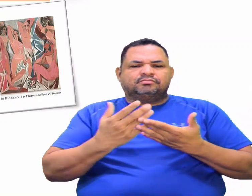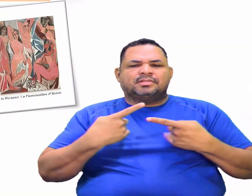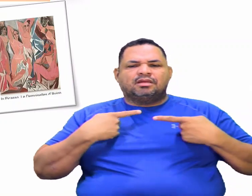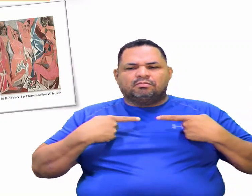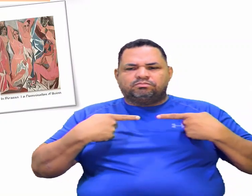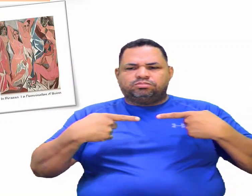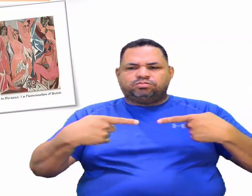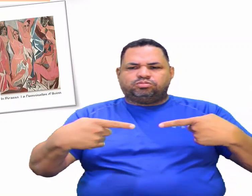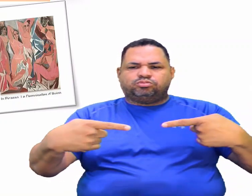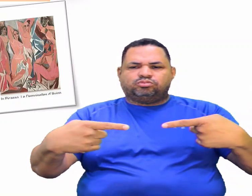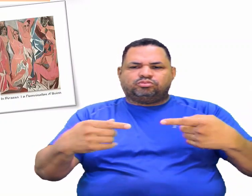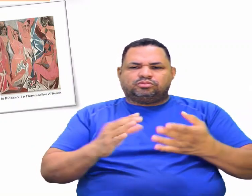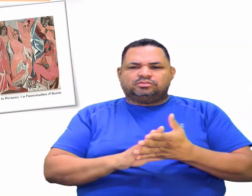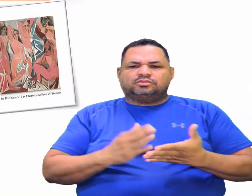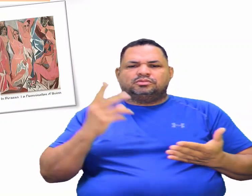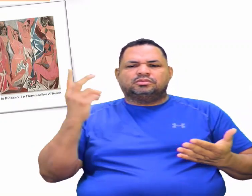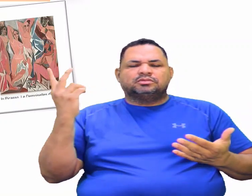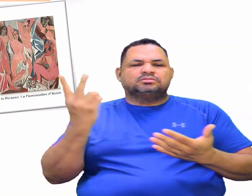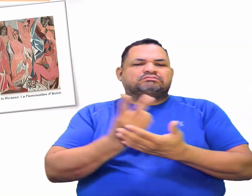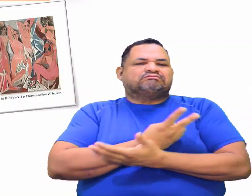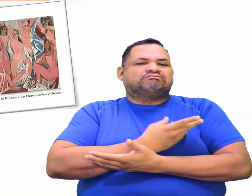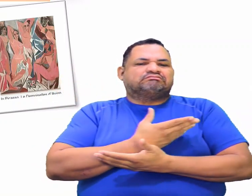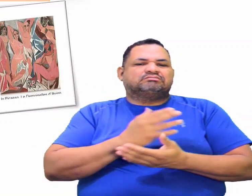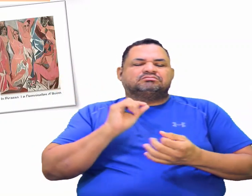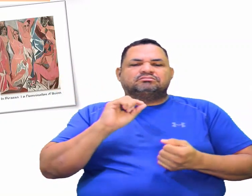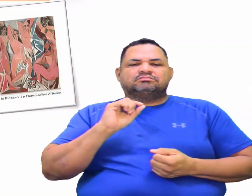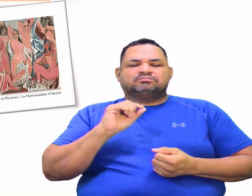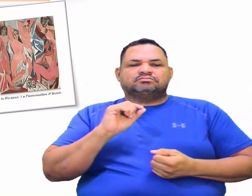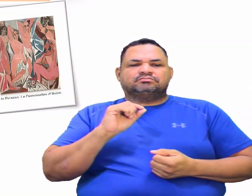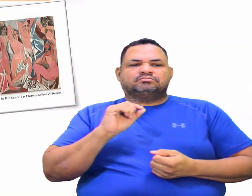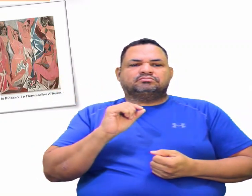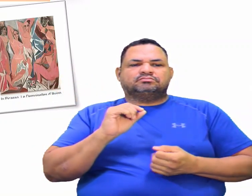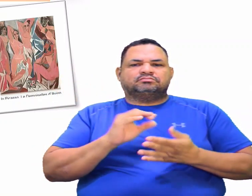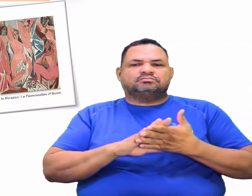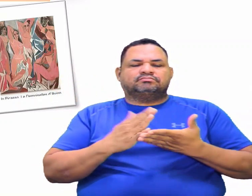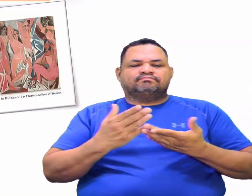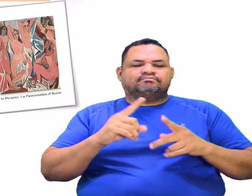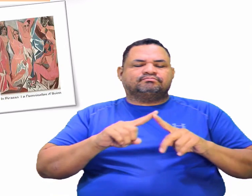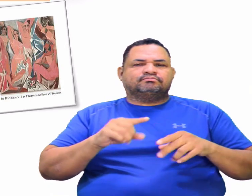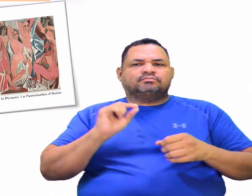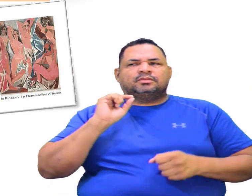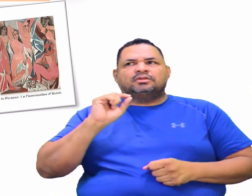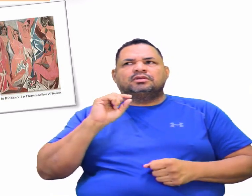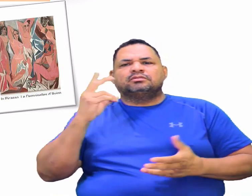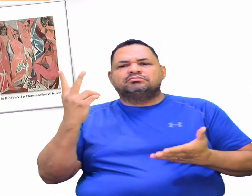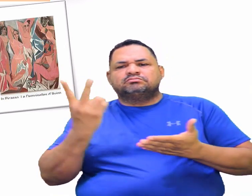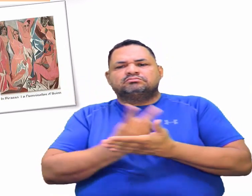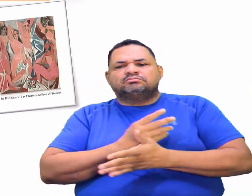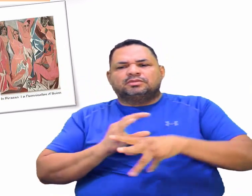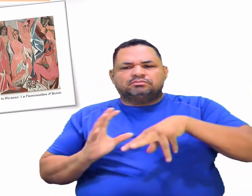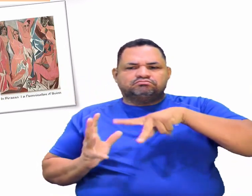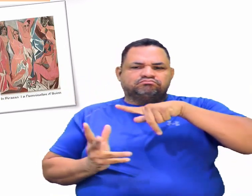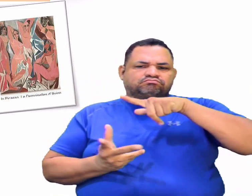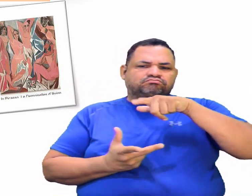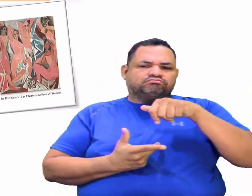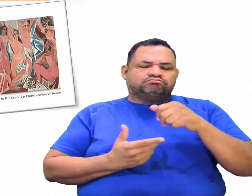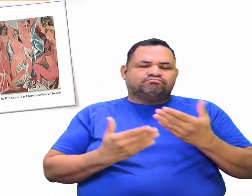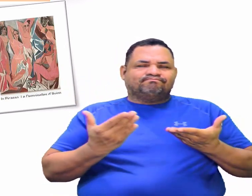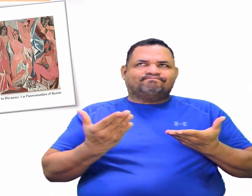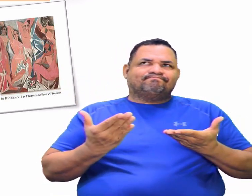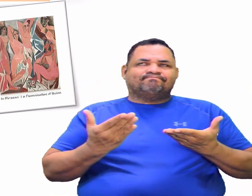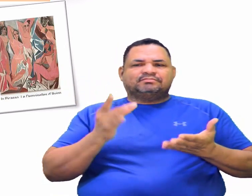Guerra as atrocidades que acontec então estavamos pensando assim mas do que isso Será que o mundo Será que